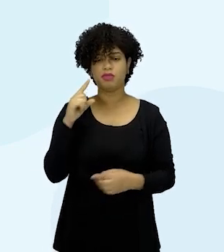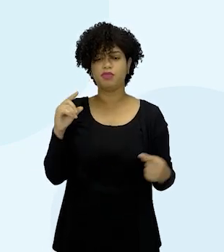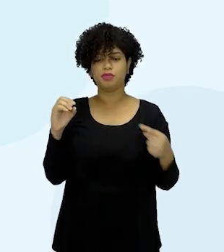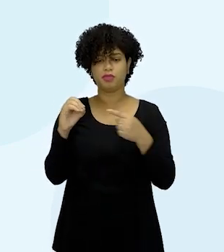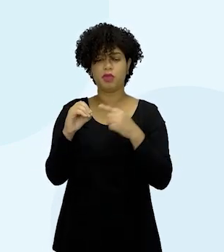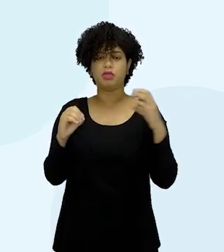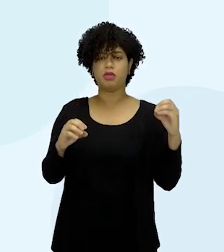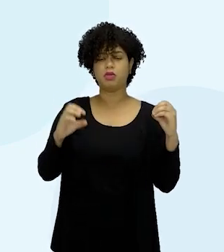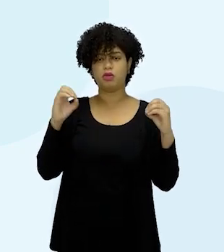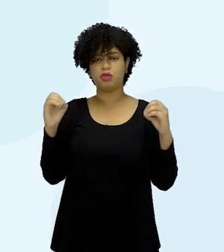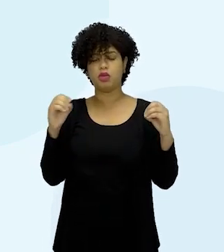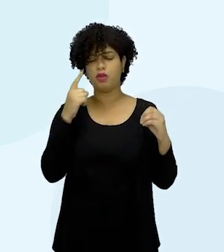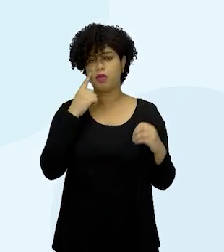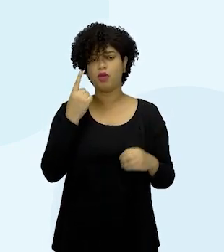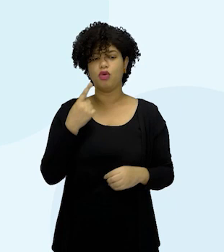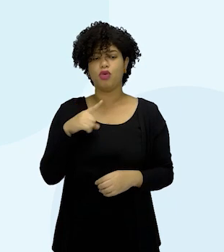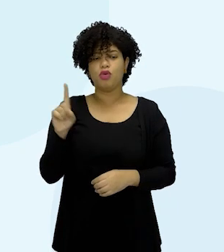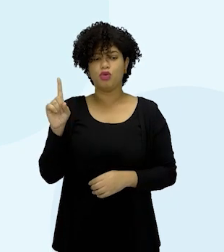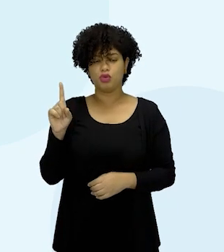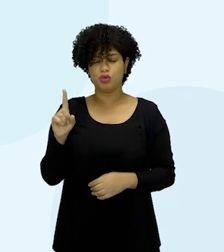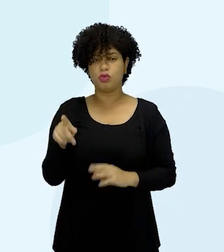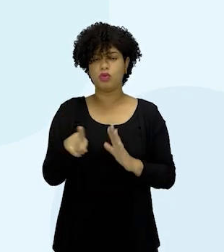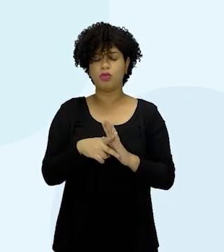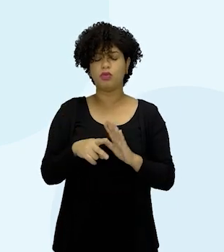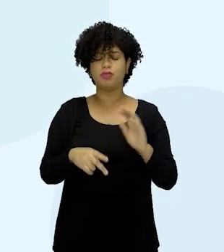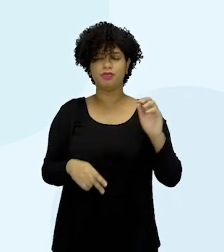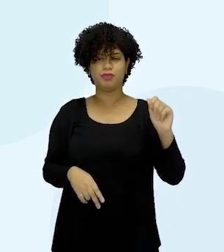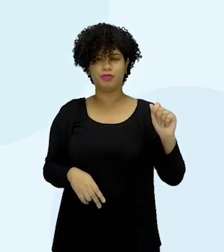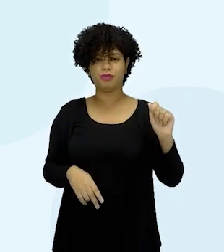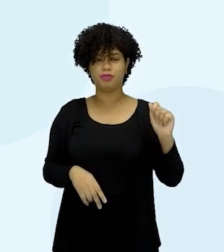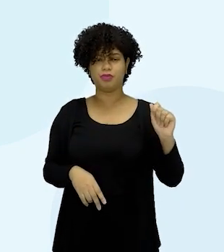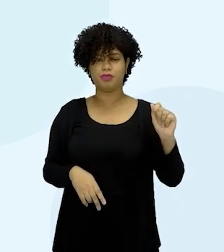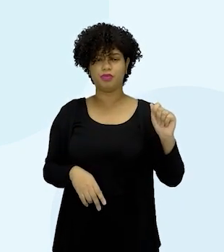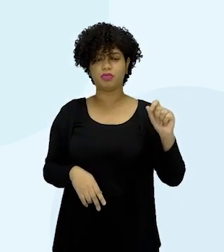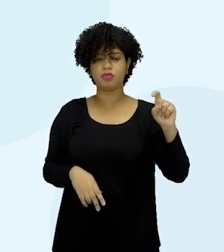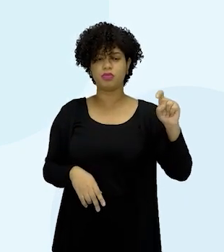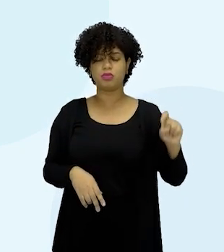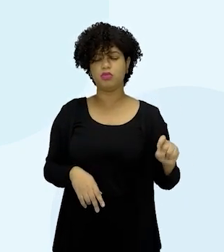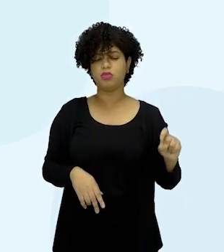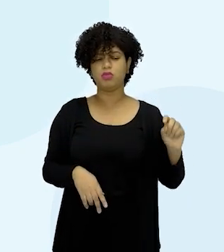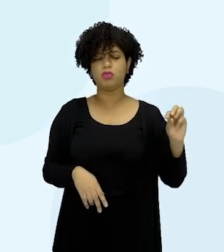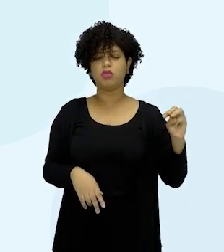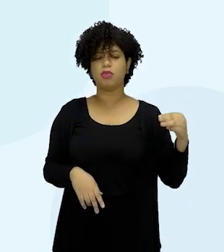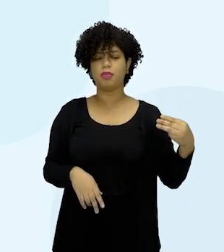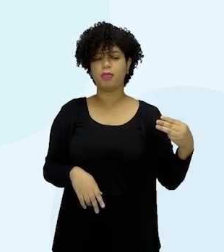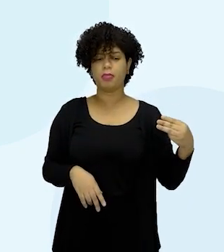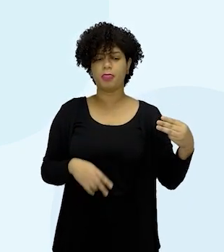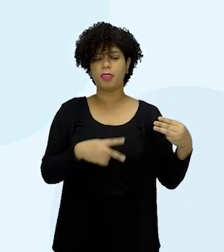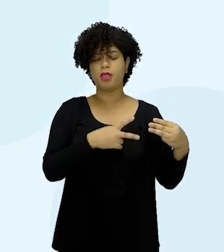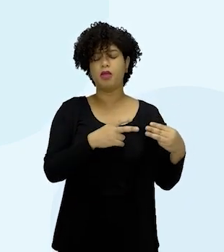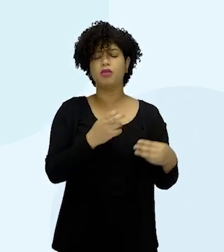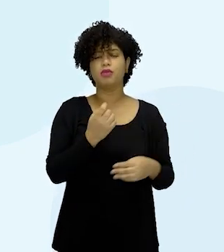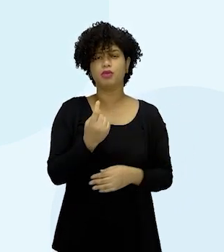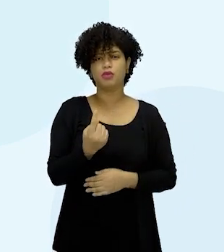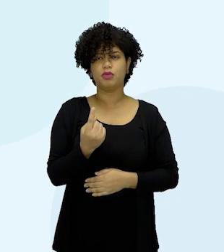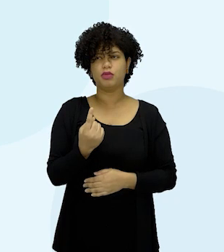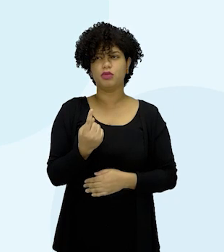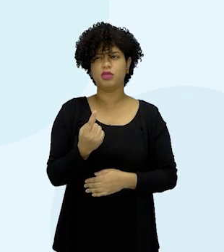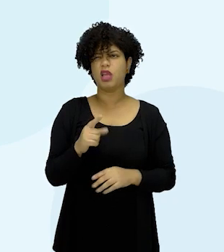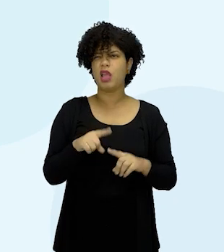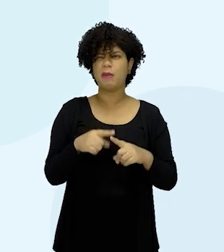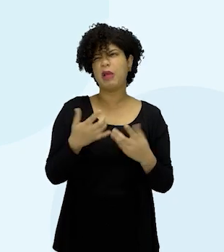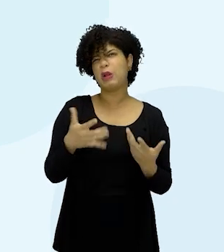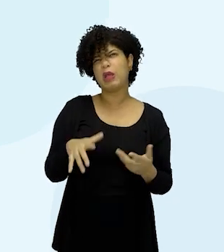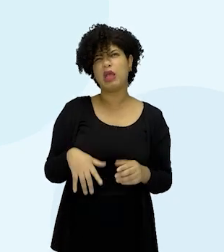bom. Agora, o último valor lá do meu conjunto A. O meu x3, ele vale 1. Ah, professora, mas se eu não quisesse